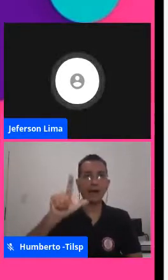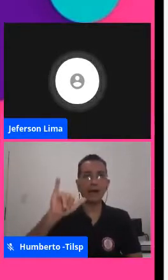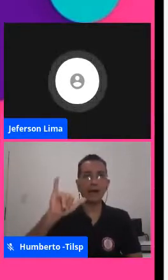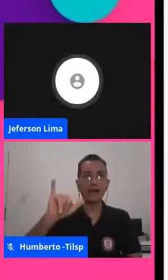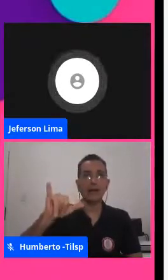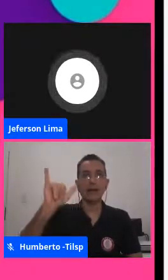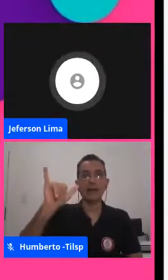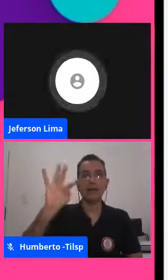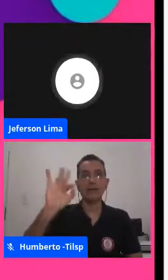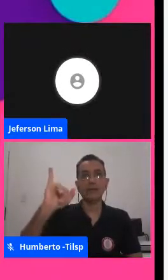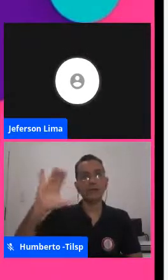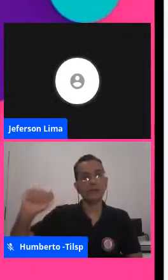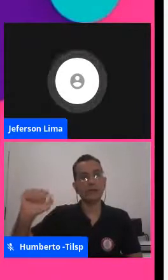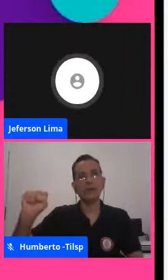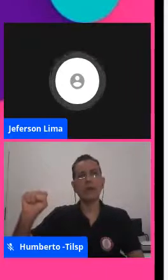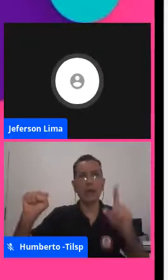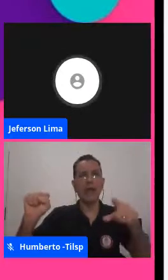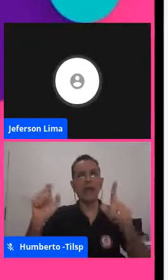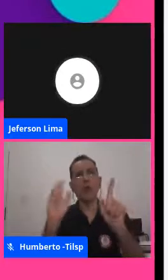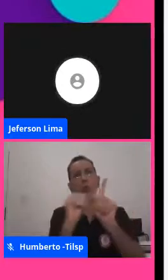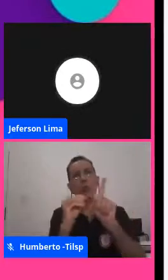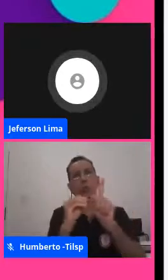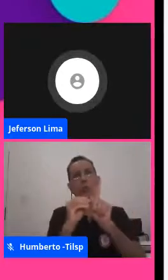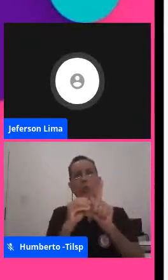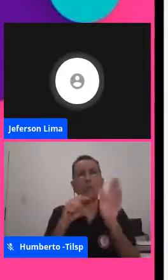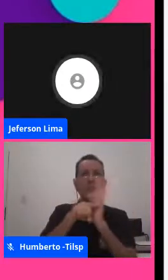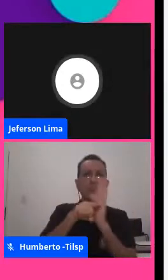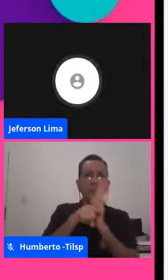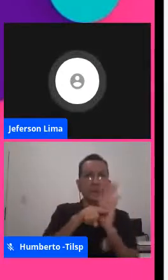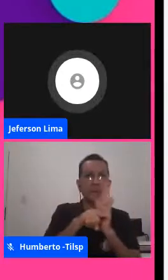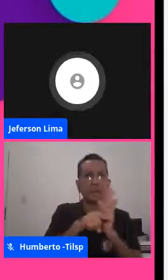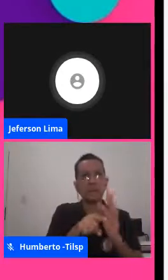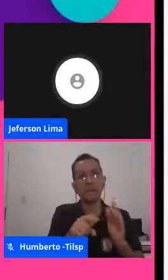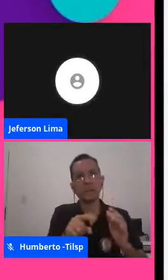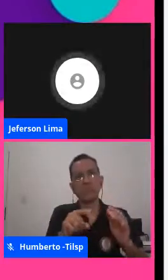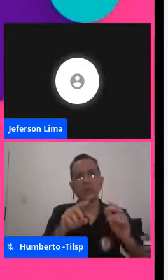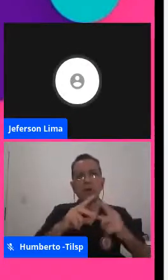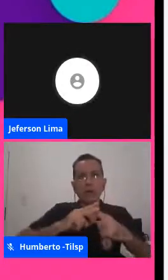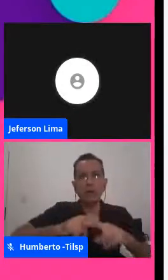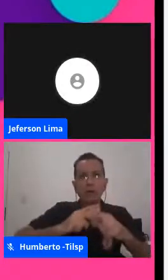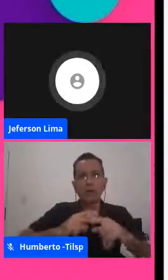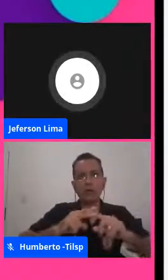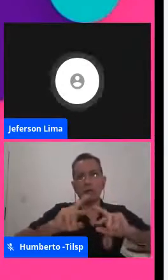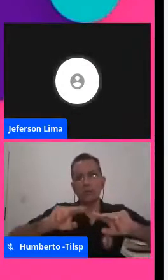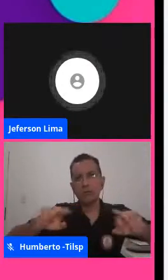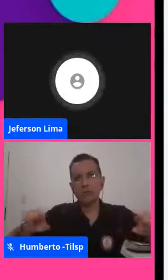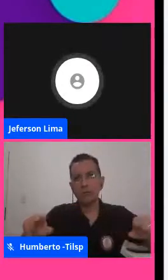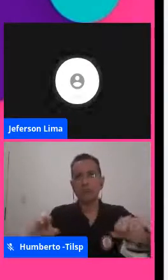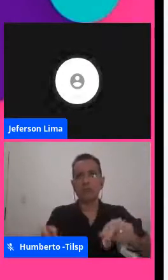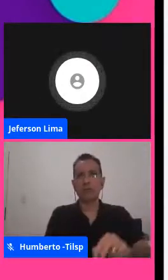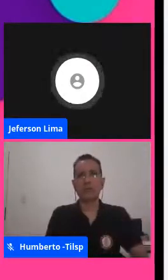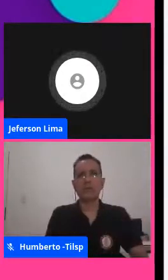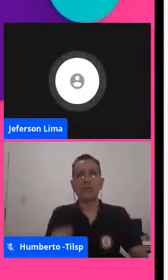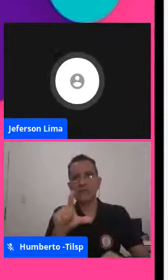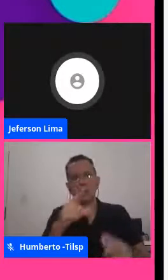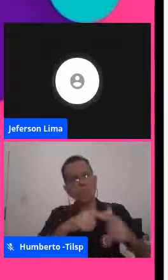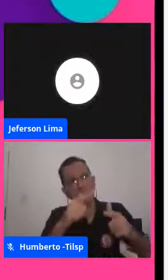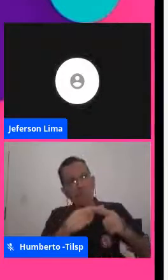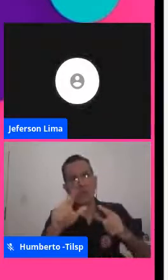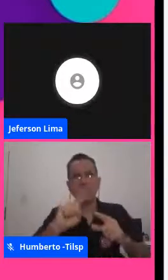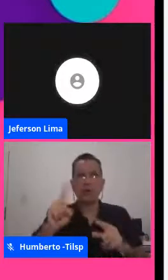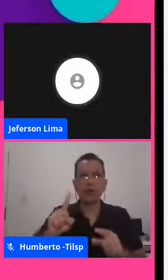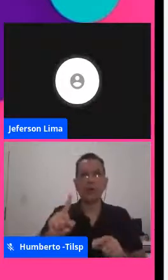você observar seus usuários, né? Então você pode ali fazer segmentação, testes AB, né? Verificar quem teve falhas e por aí vai. Eu vou deixar